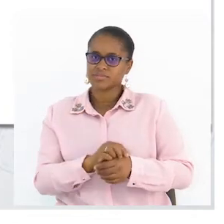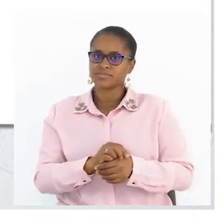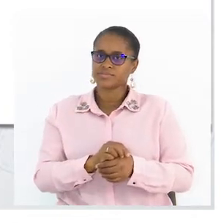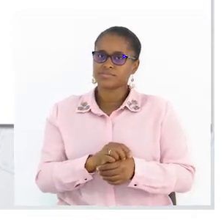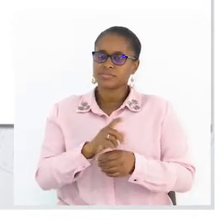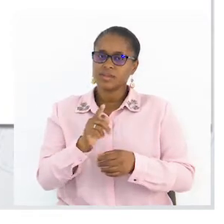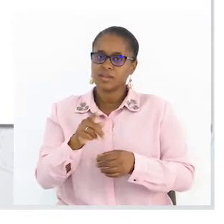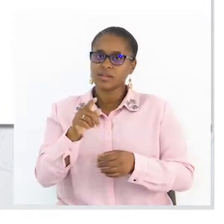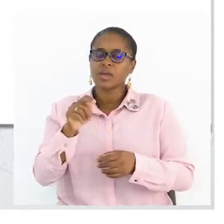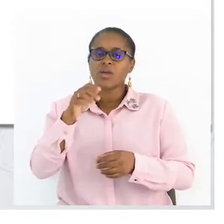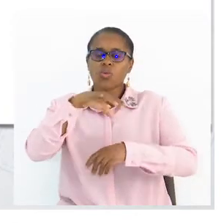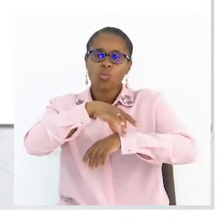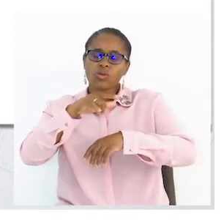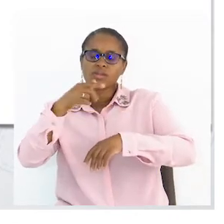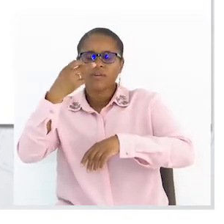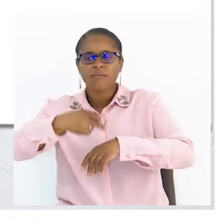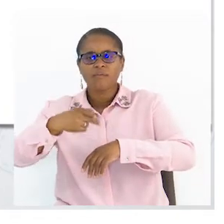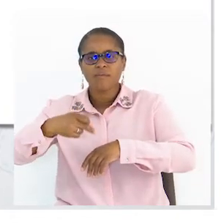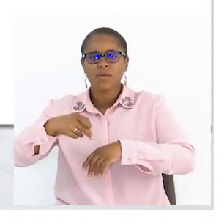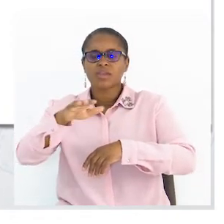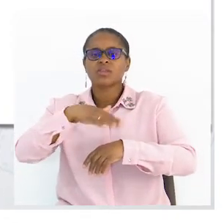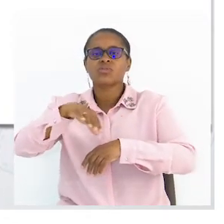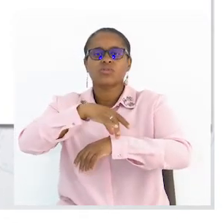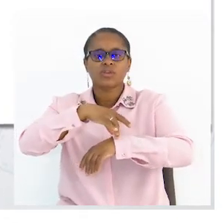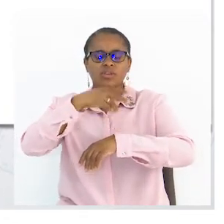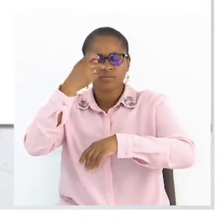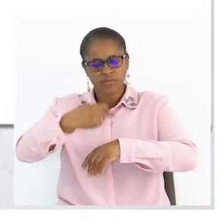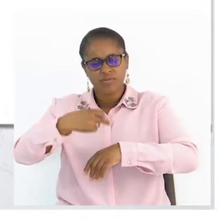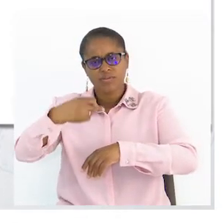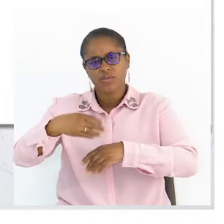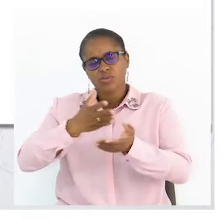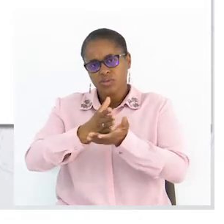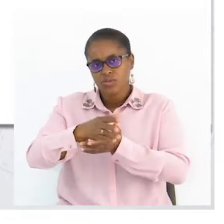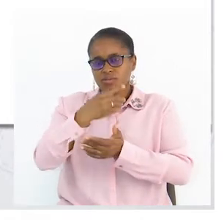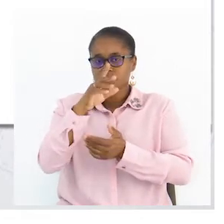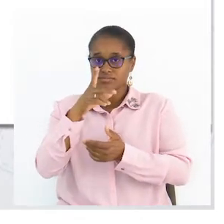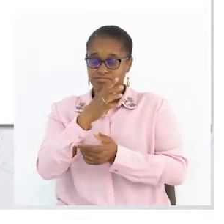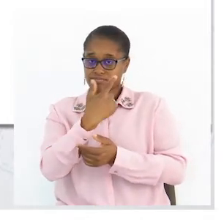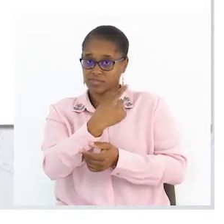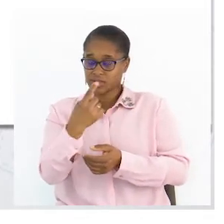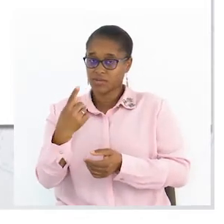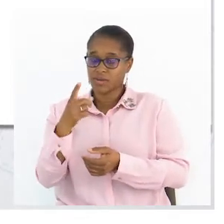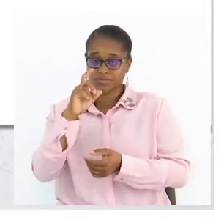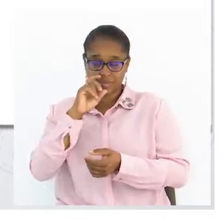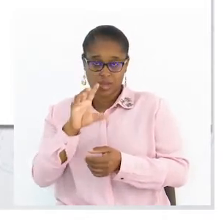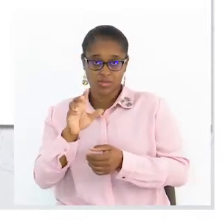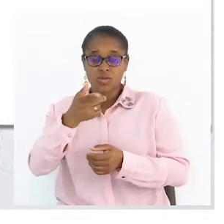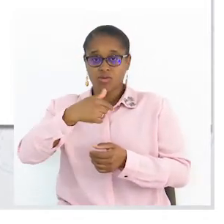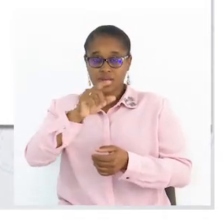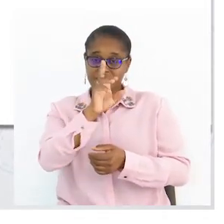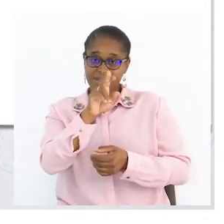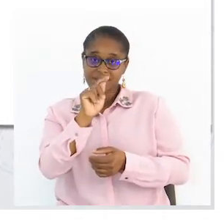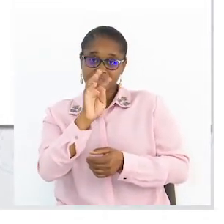do paciente permanece reservado. O reservado aqui também é o nosso predicativo do